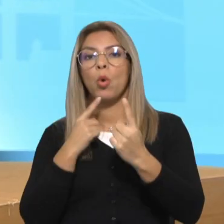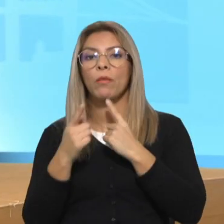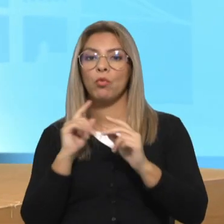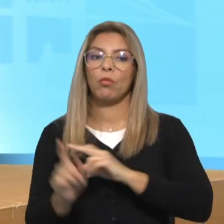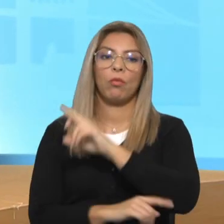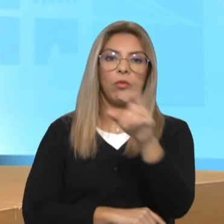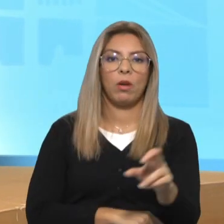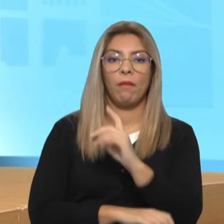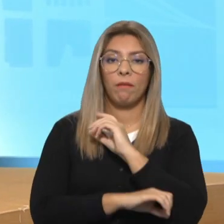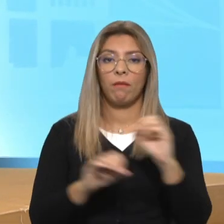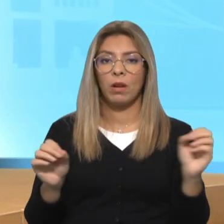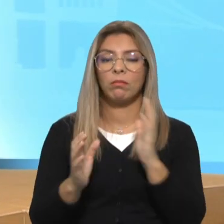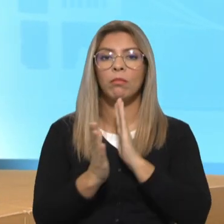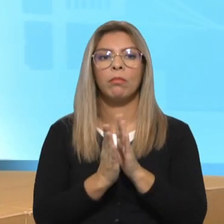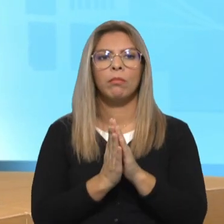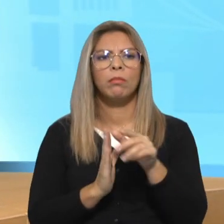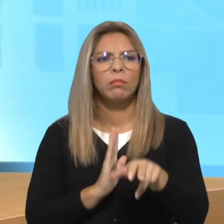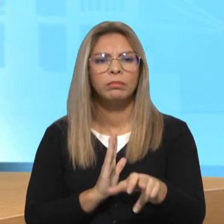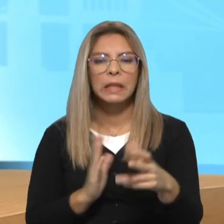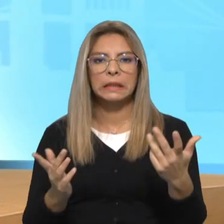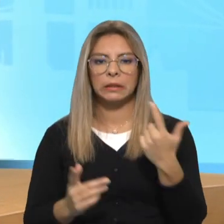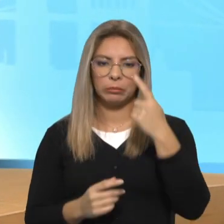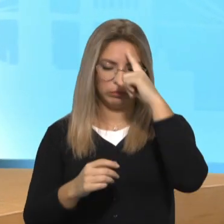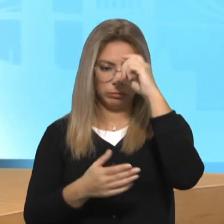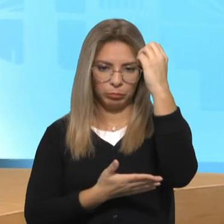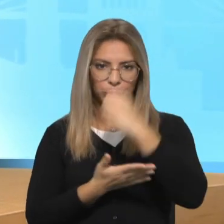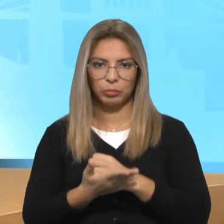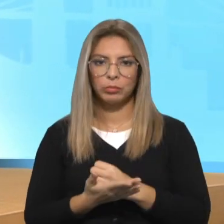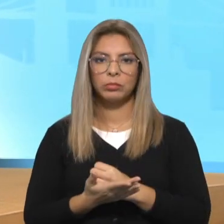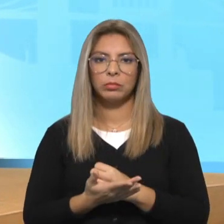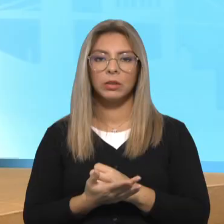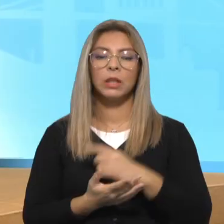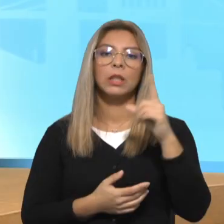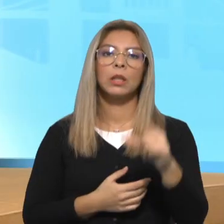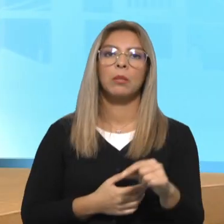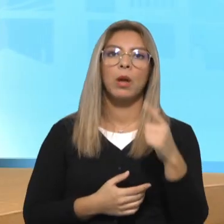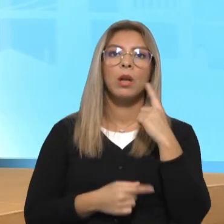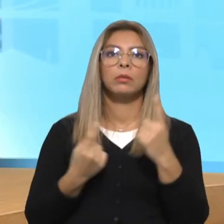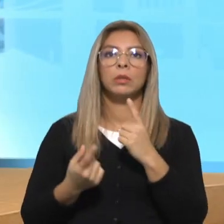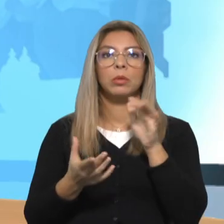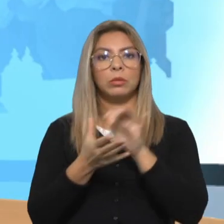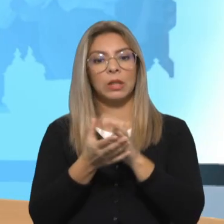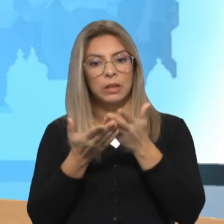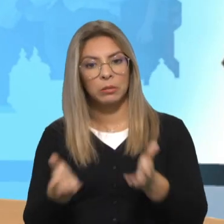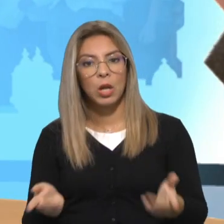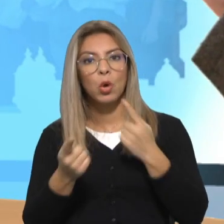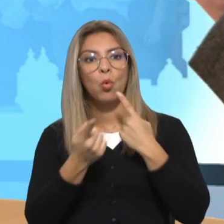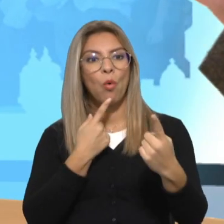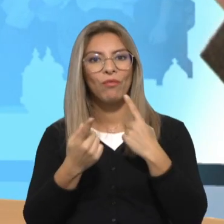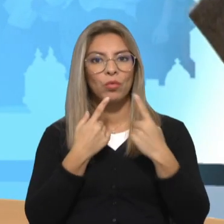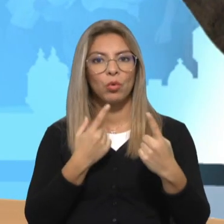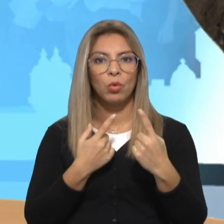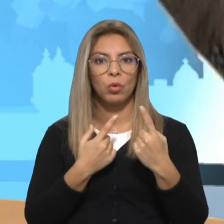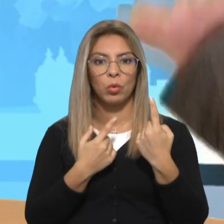missa, às tantas não entendem nada da missa. E às tantas, quando, por exemplo, na consagração, os noivos veem que toda a